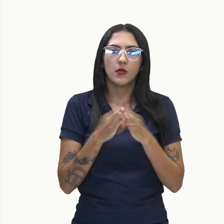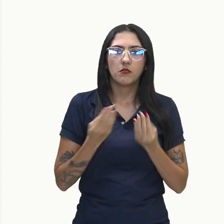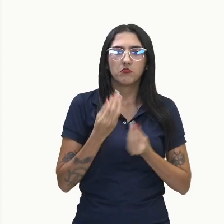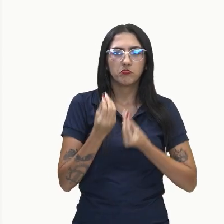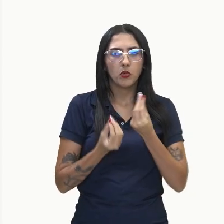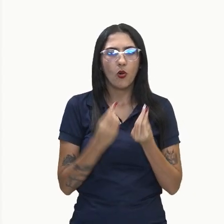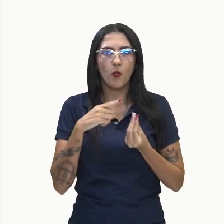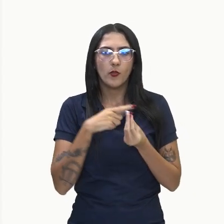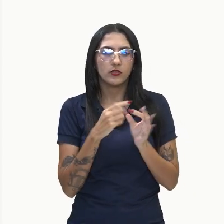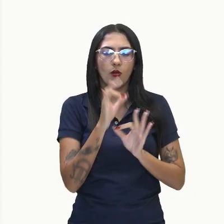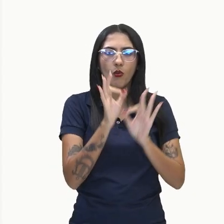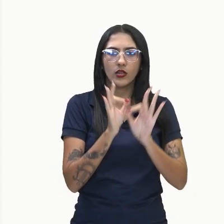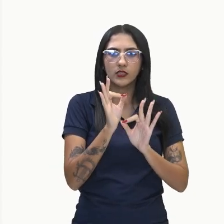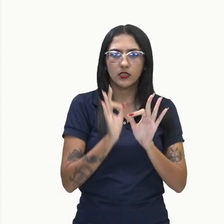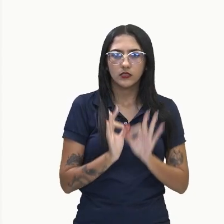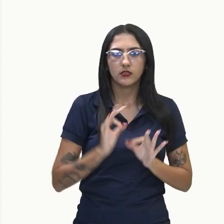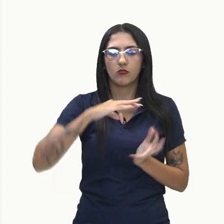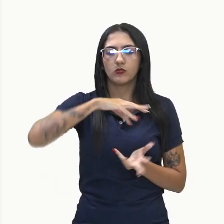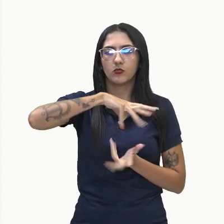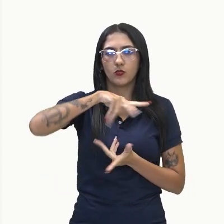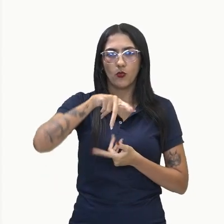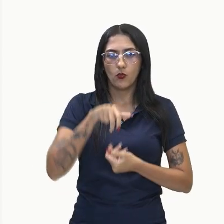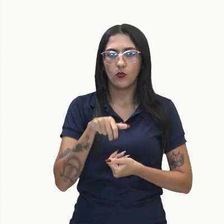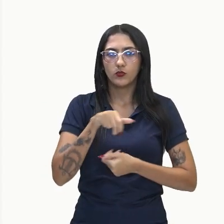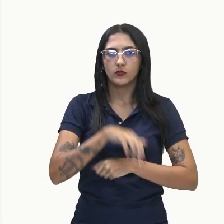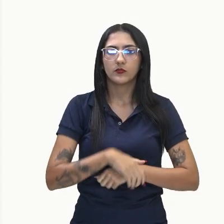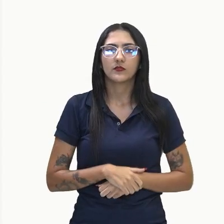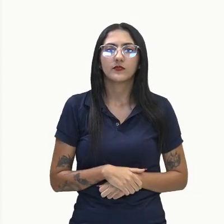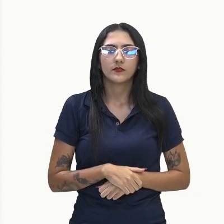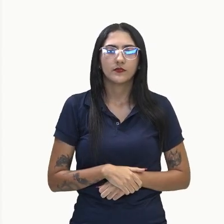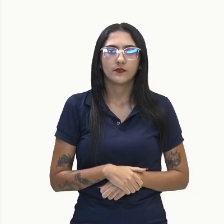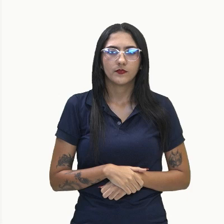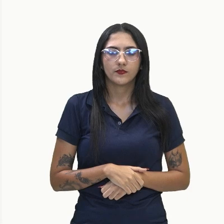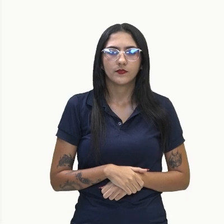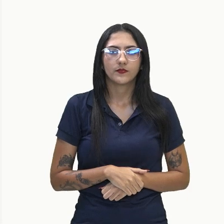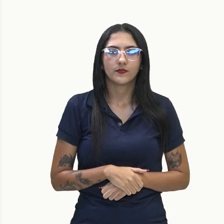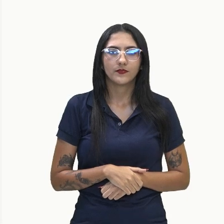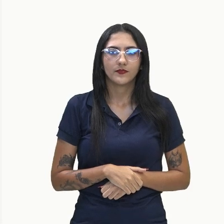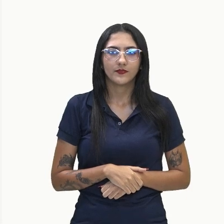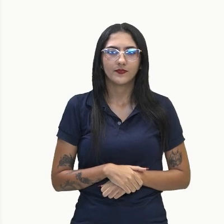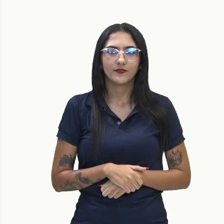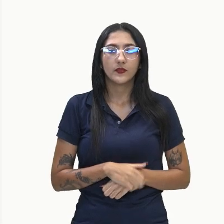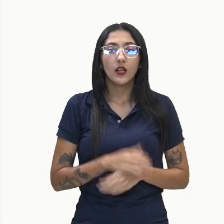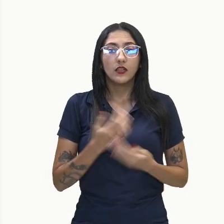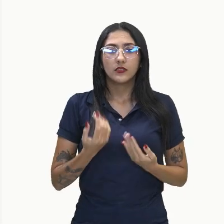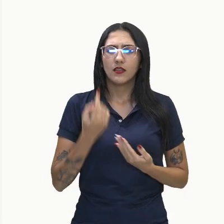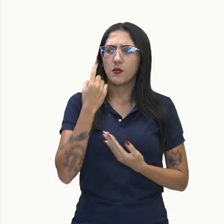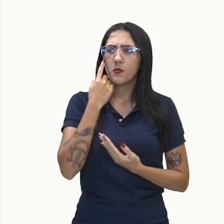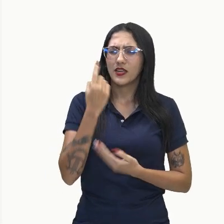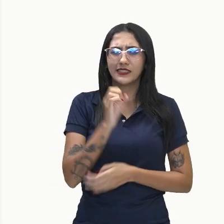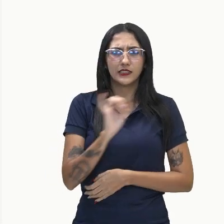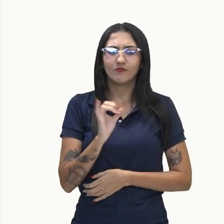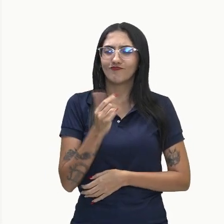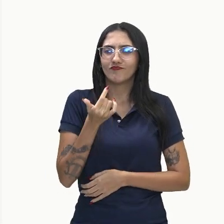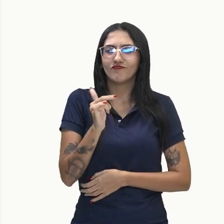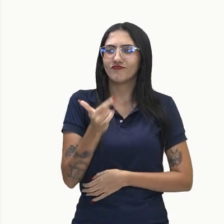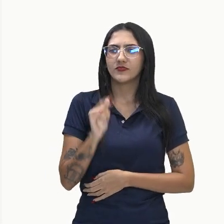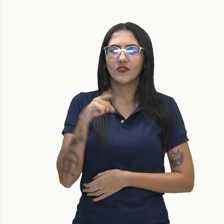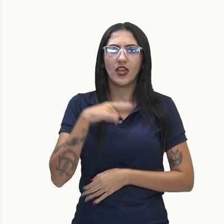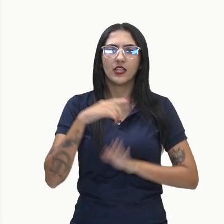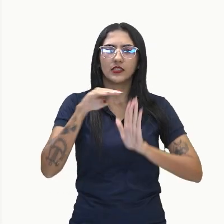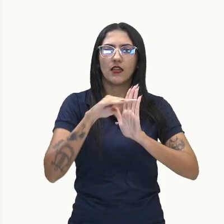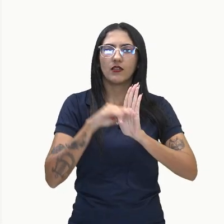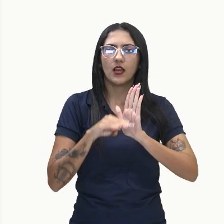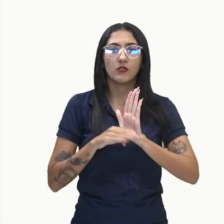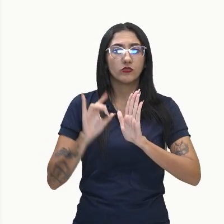também a coordenação global, Imaginem vocês se a gente não tivesse essa padronização, se a gente